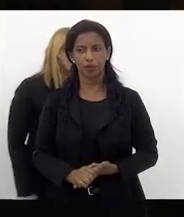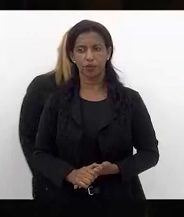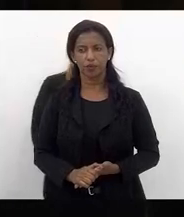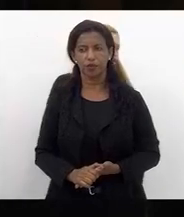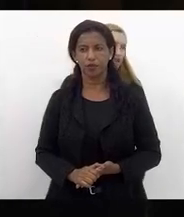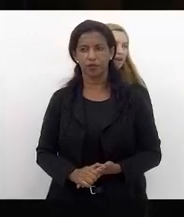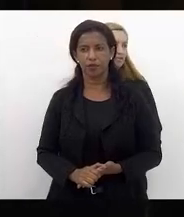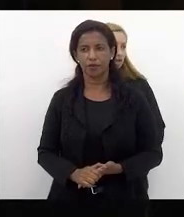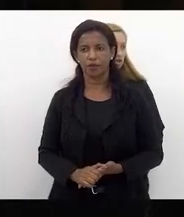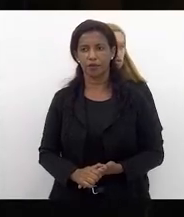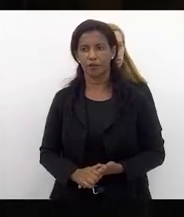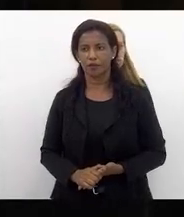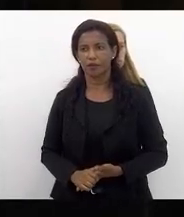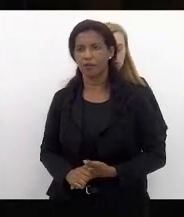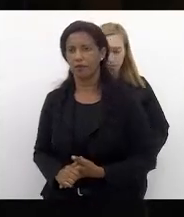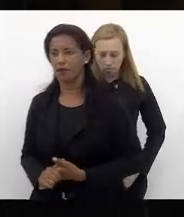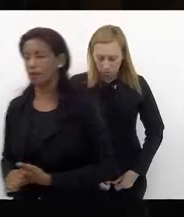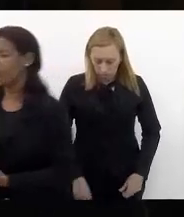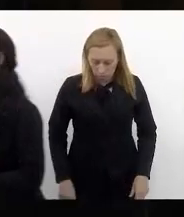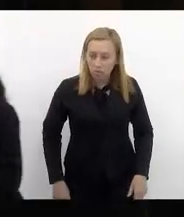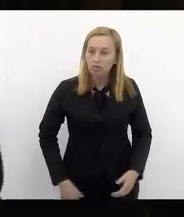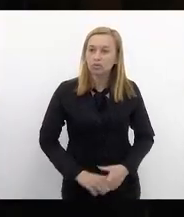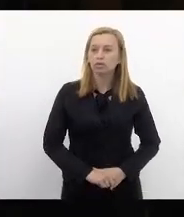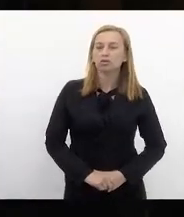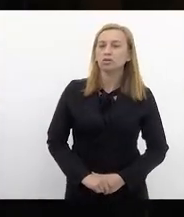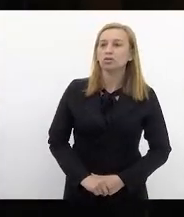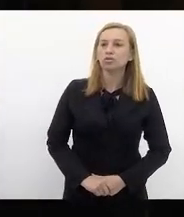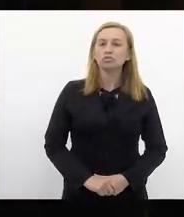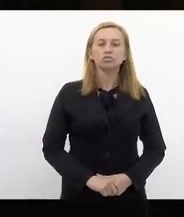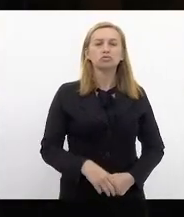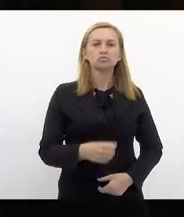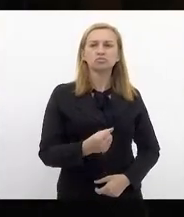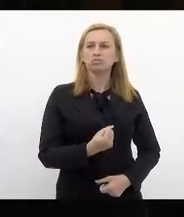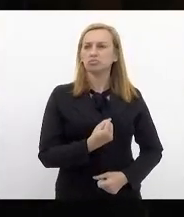chega-se a esses números, números irreais até,